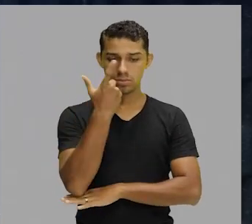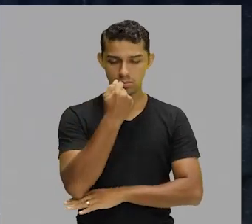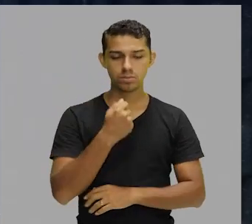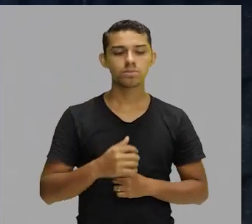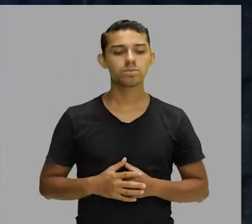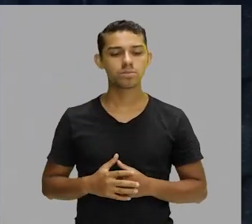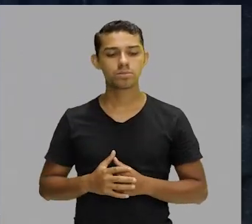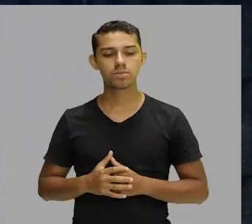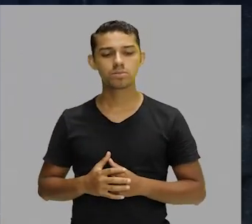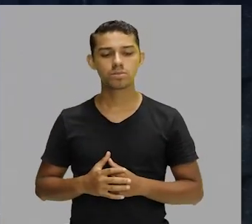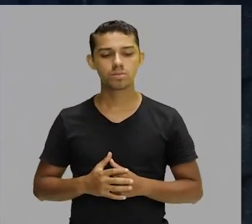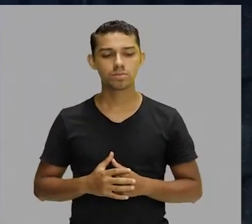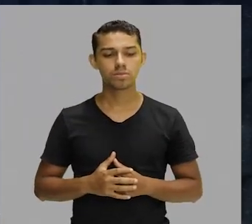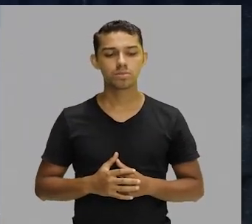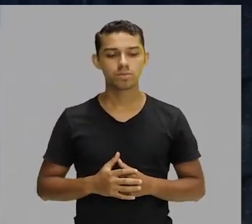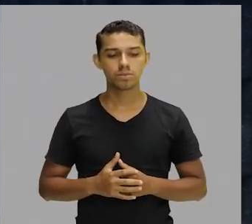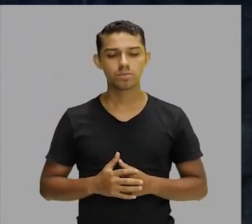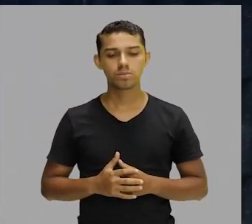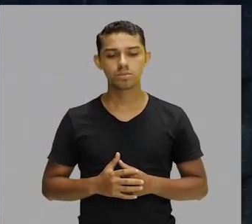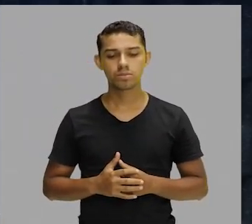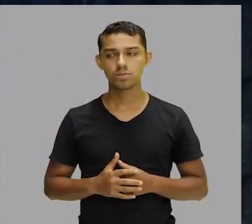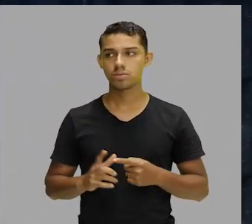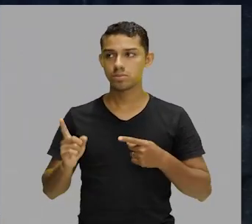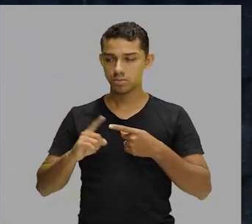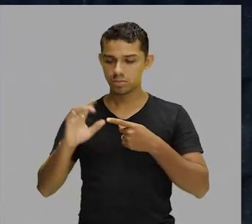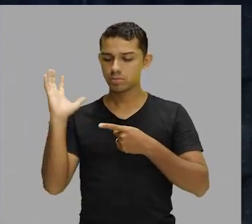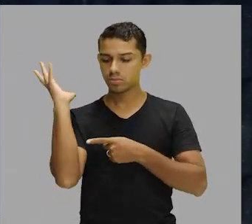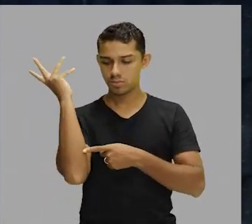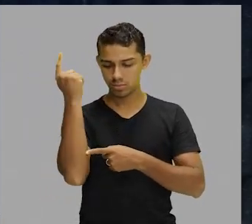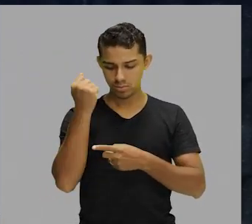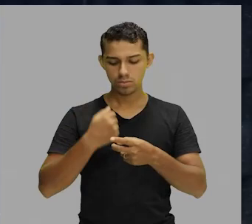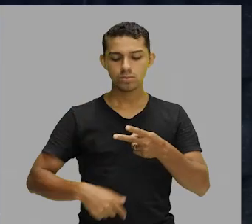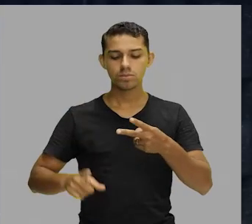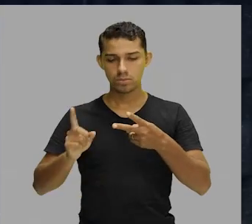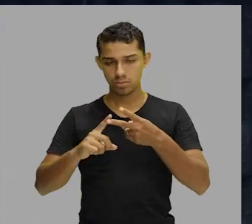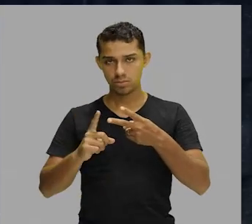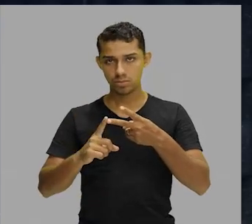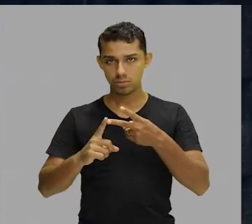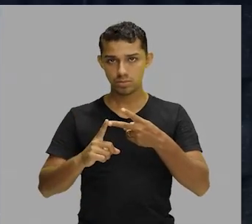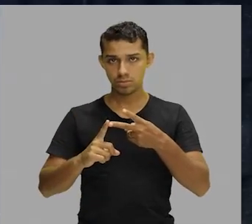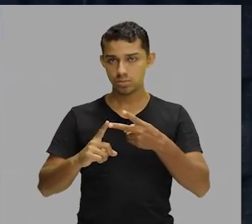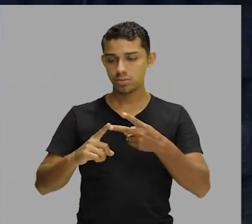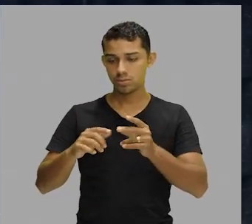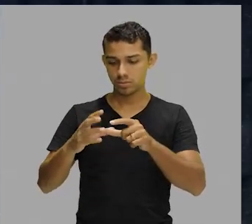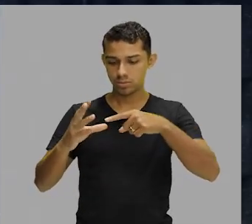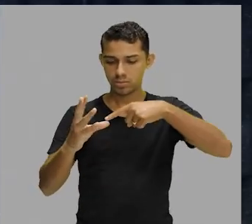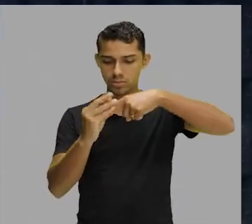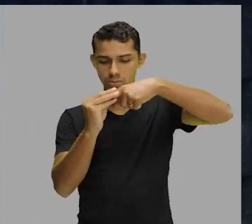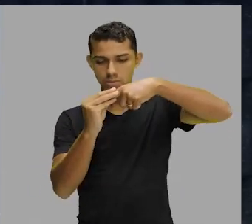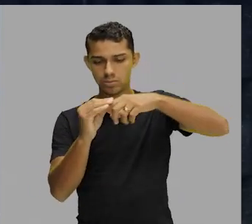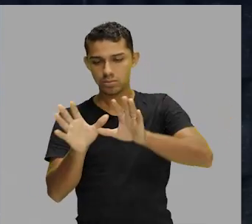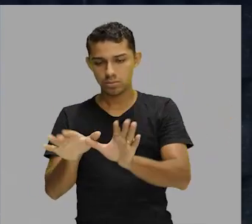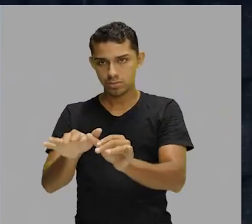jacarandá, ok? Aqui seria o jacarandá, o número 2 seria larva de borboleta, o número 3